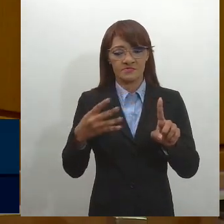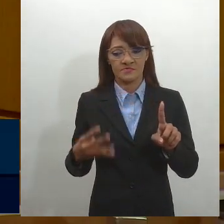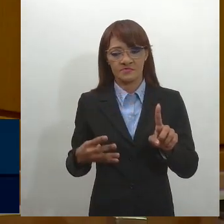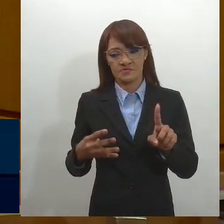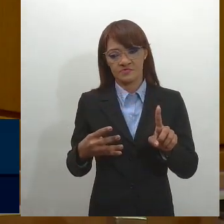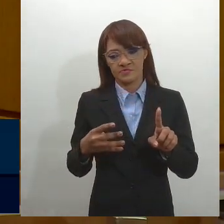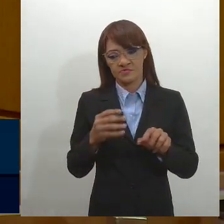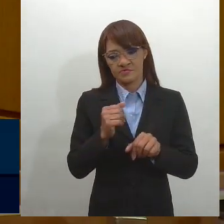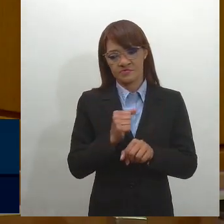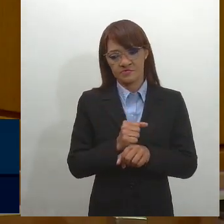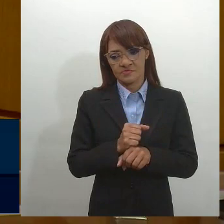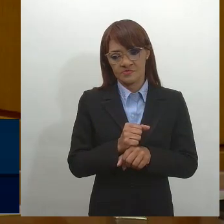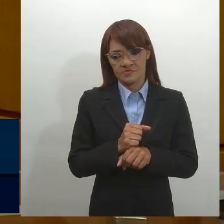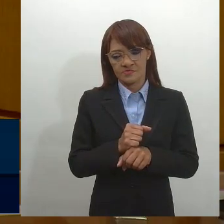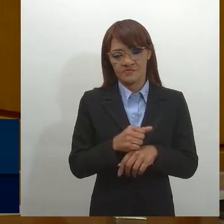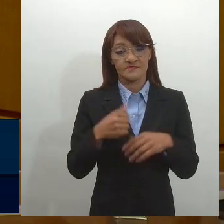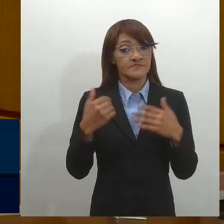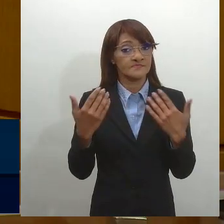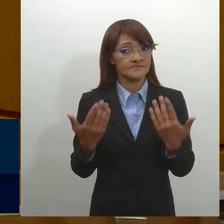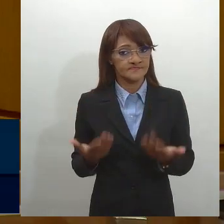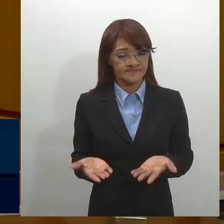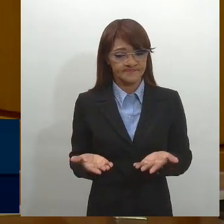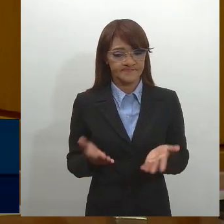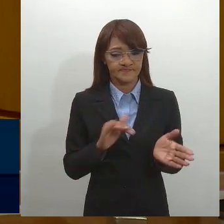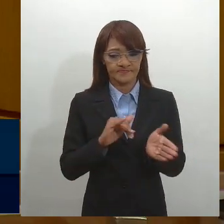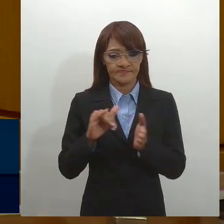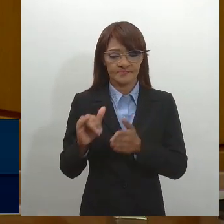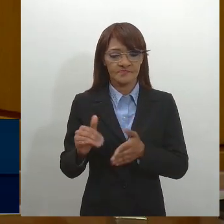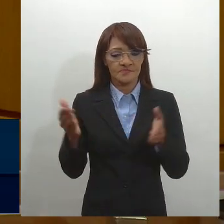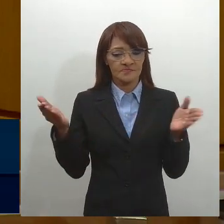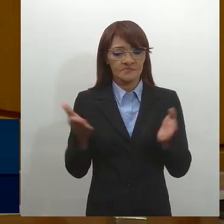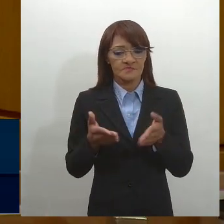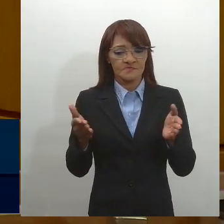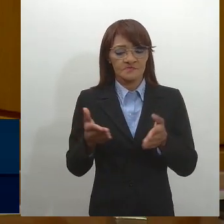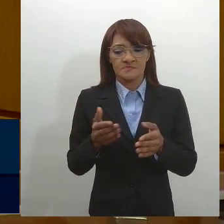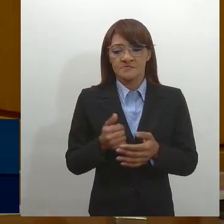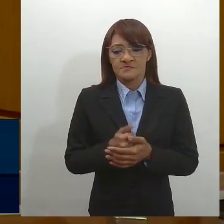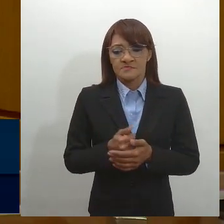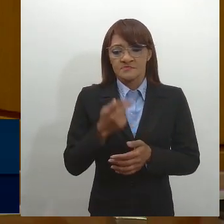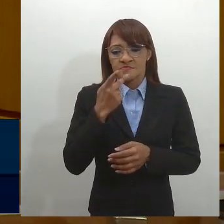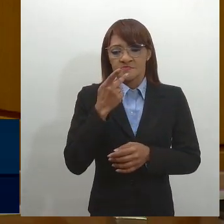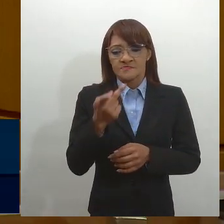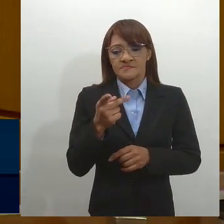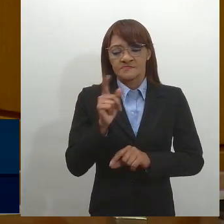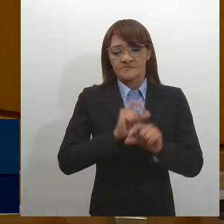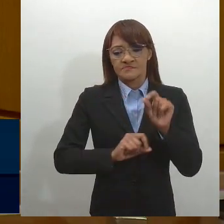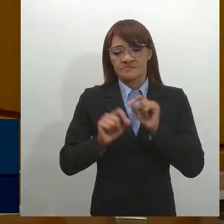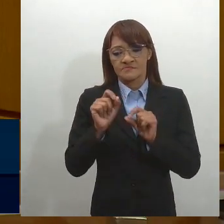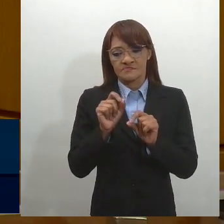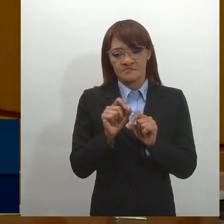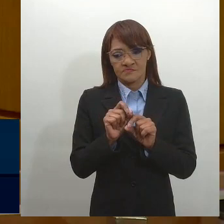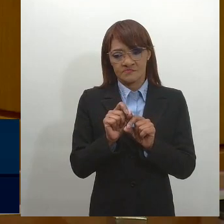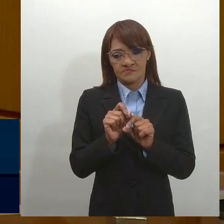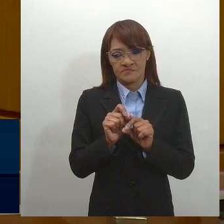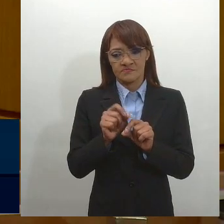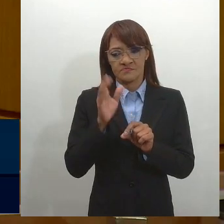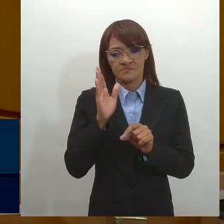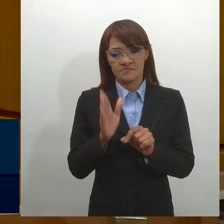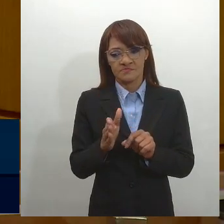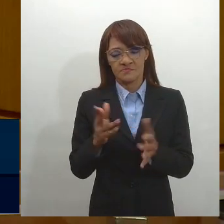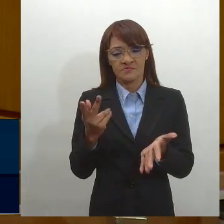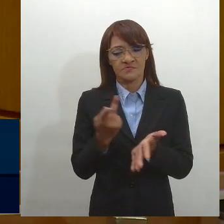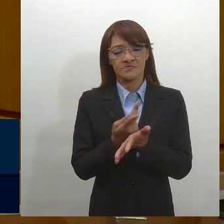senhor presidente, hoje eu vou falar sobre uma manifestação que está acontecendo